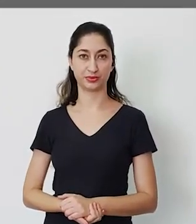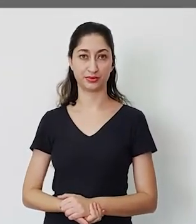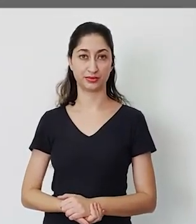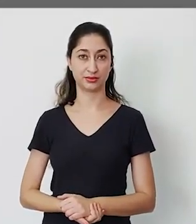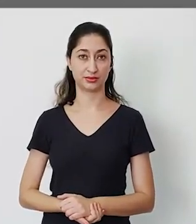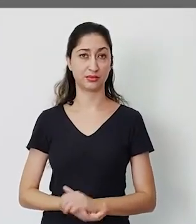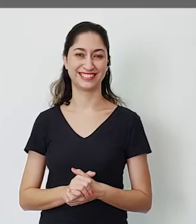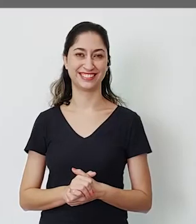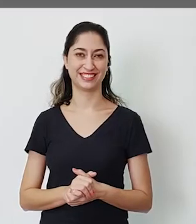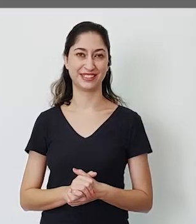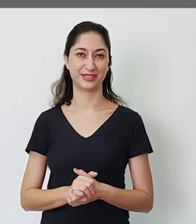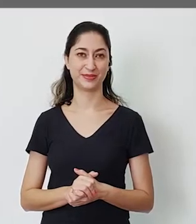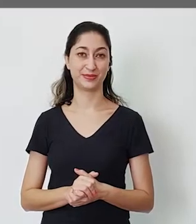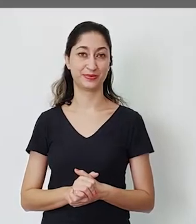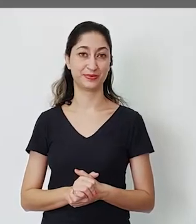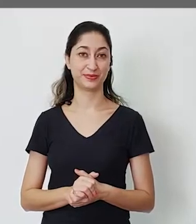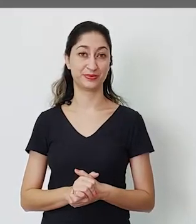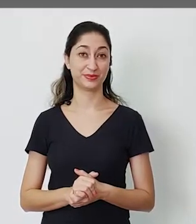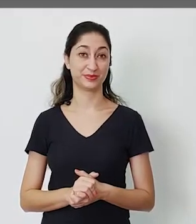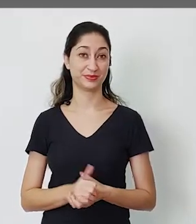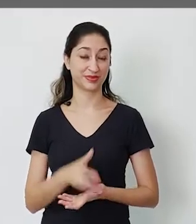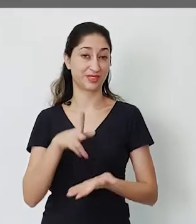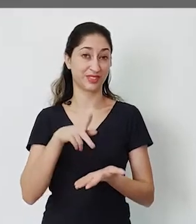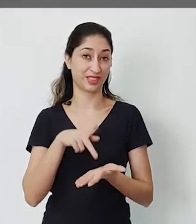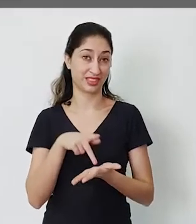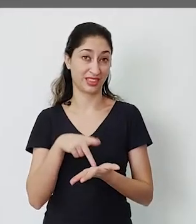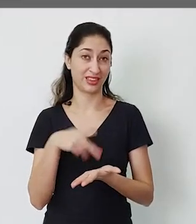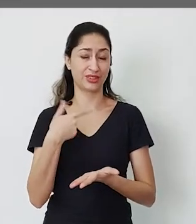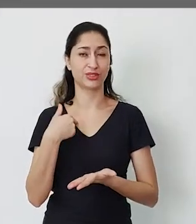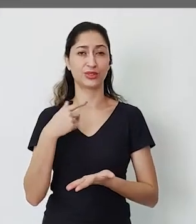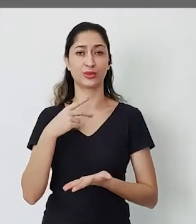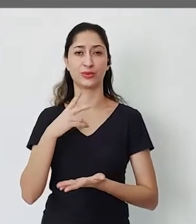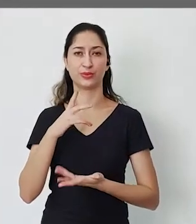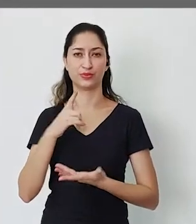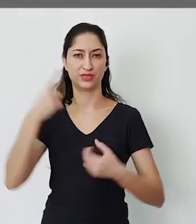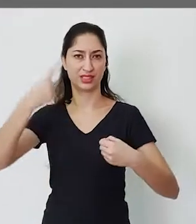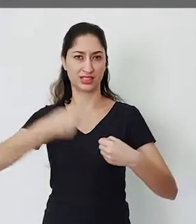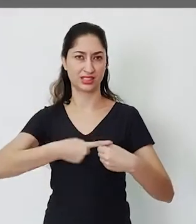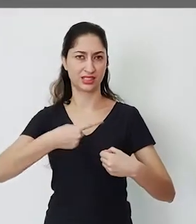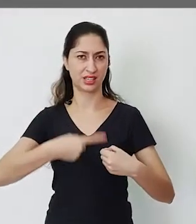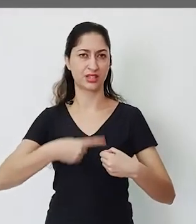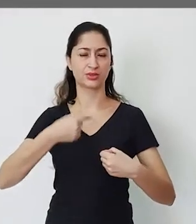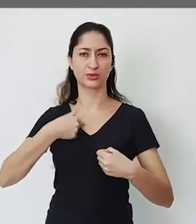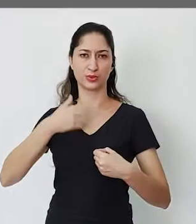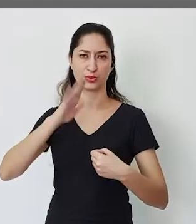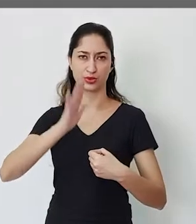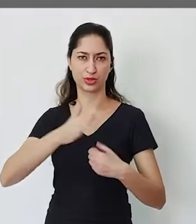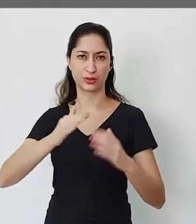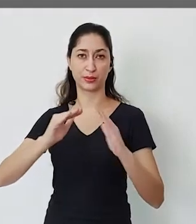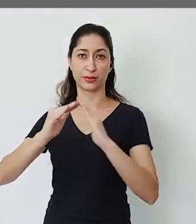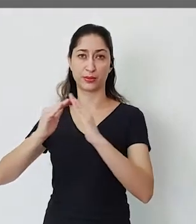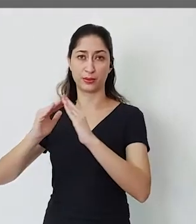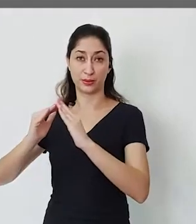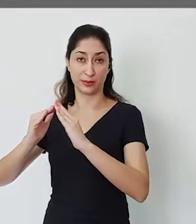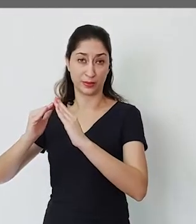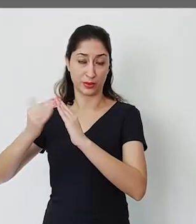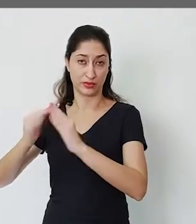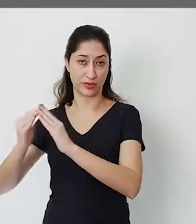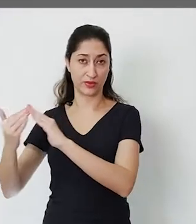hop desde 1999, onde conheci também o Favela Rock, conheci uma cultura muito forte da Serra, que o Robert